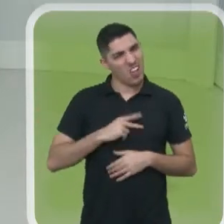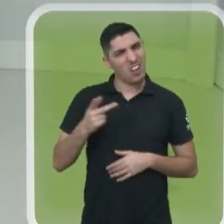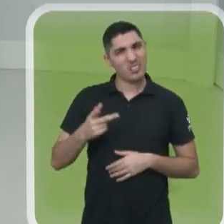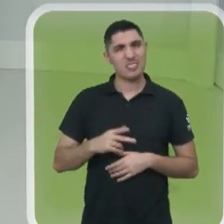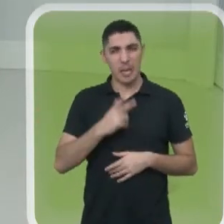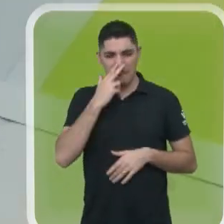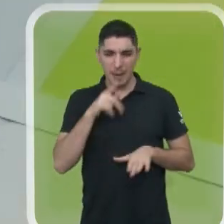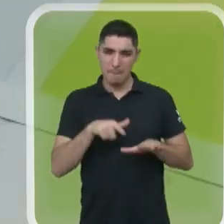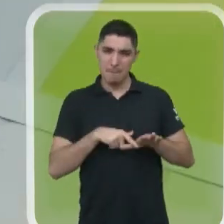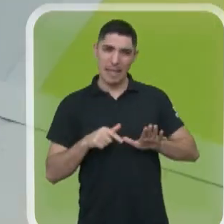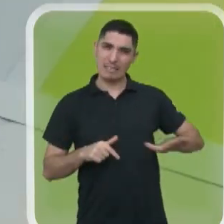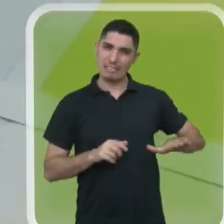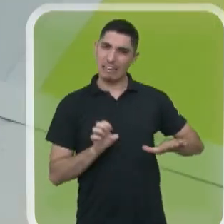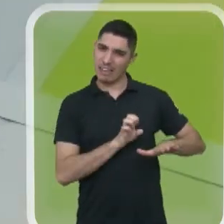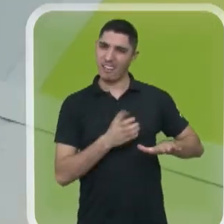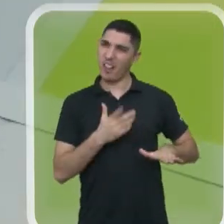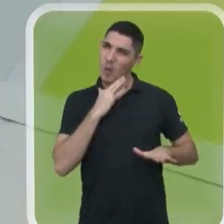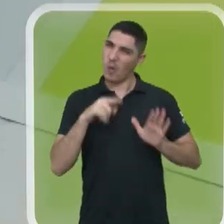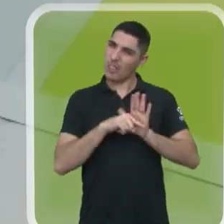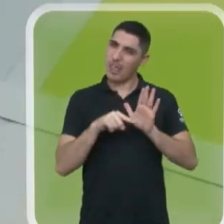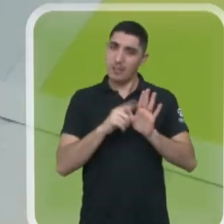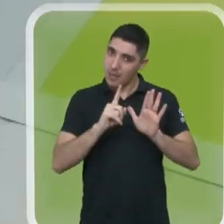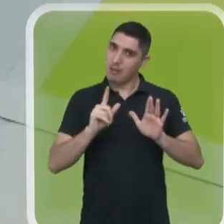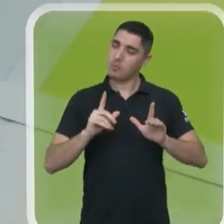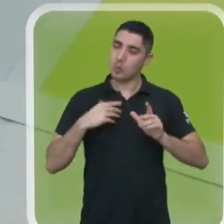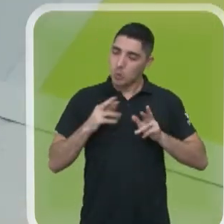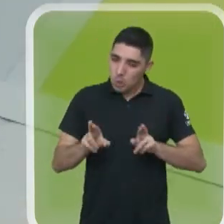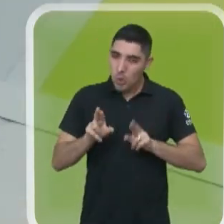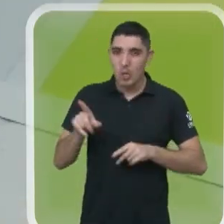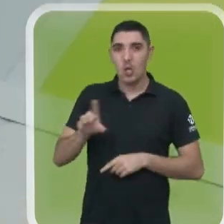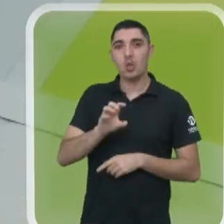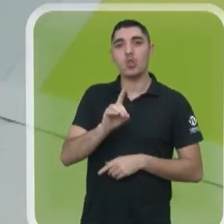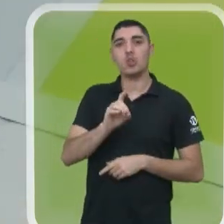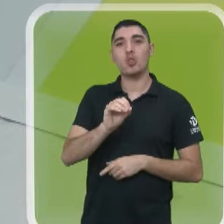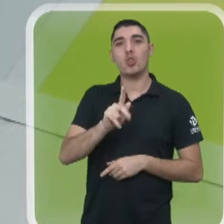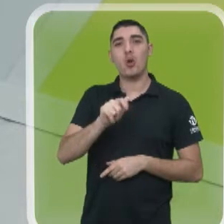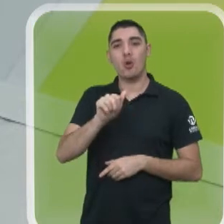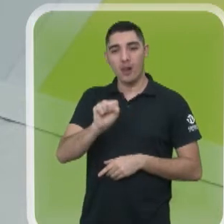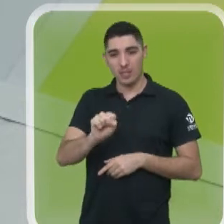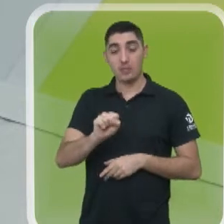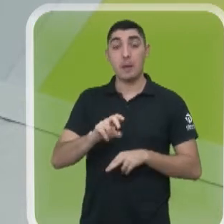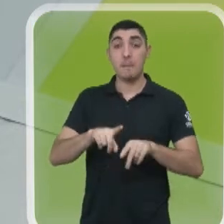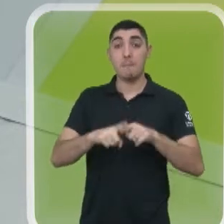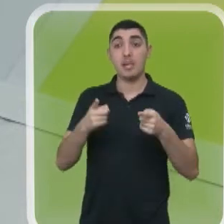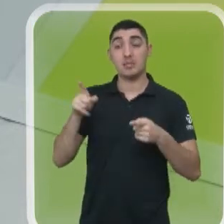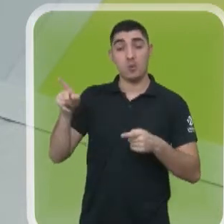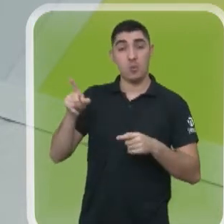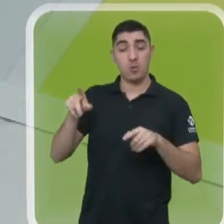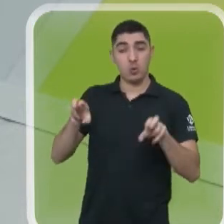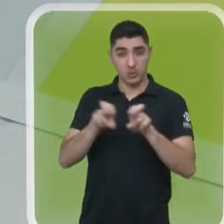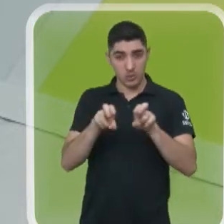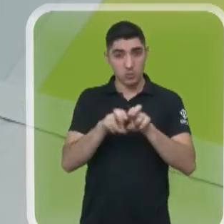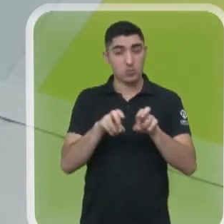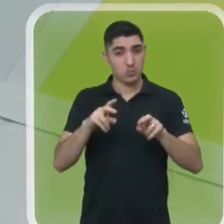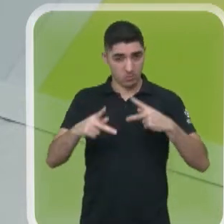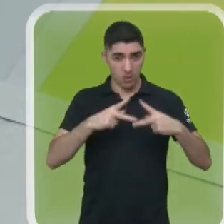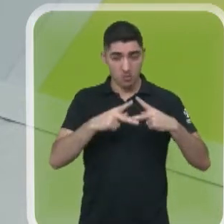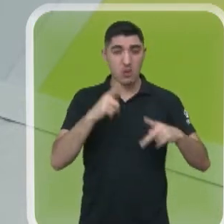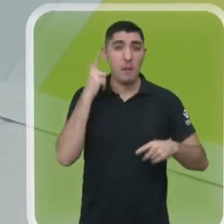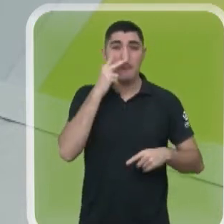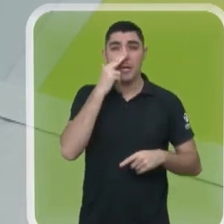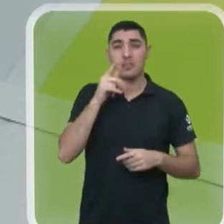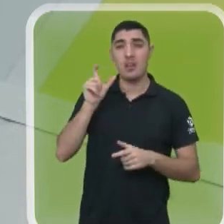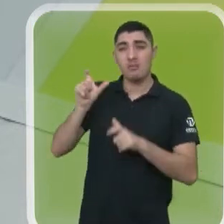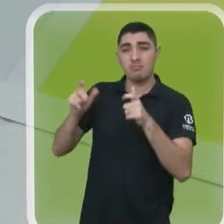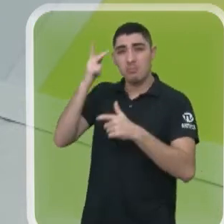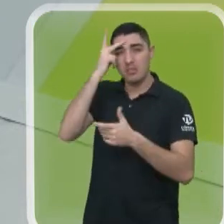ocidental que coisa vamos torcer pro São José o time do Douglas Navas Aliás o São José e foi desfalcado para essa partida teve cinco ou seis desfalques também dificultou um pouco